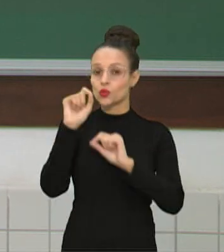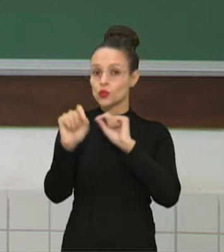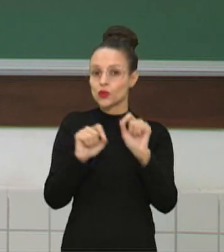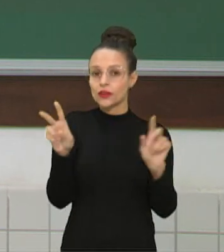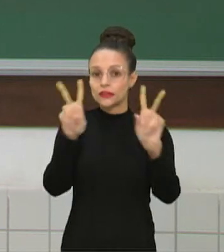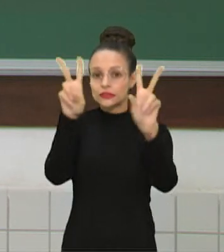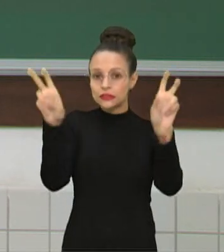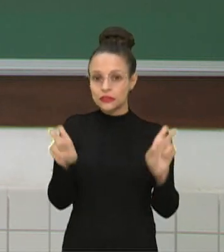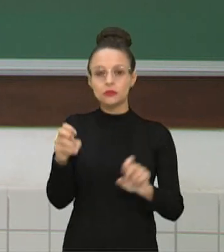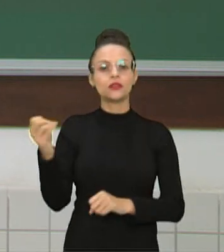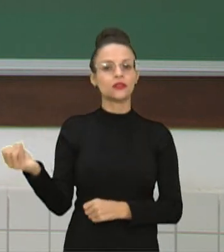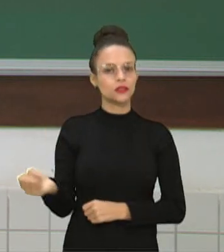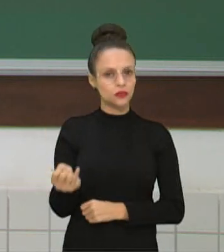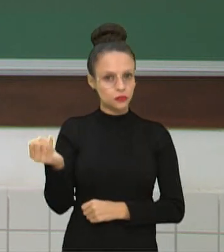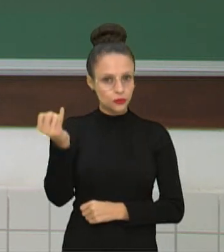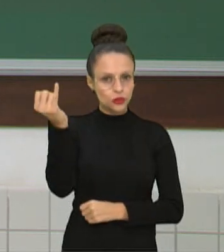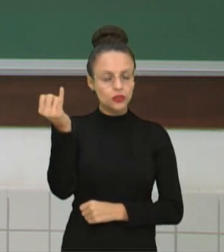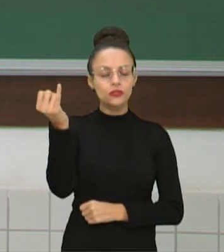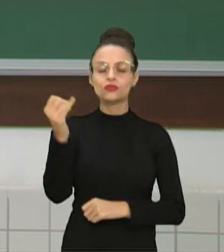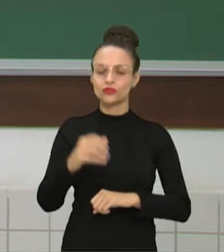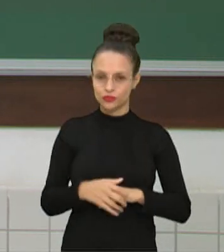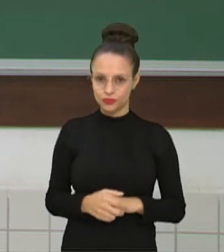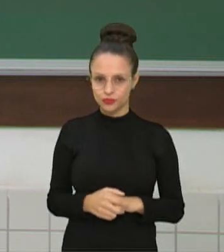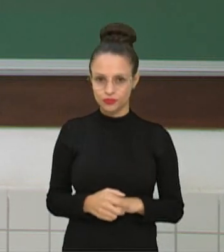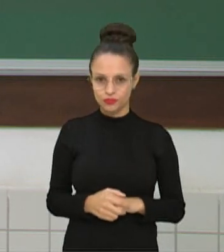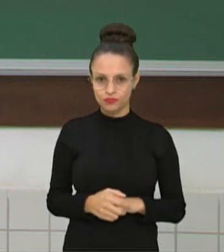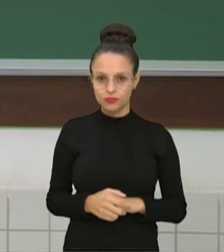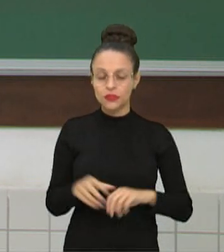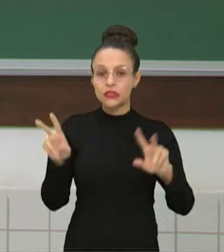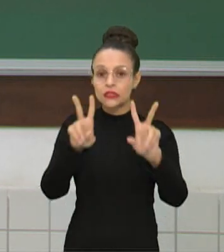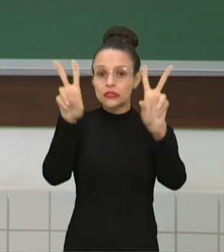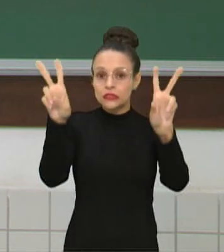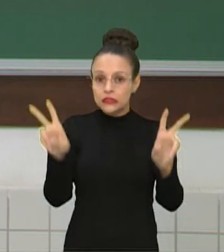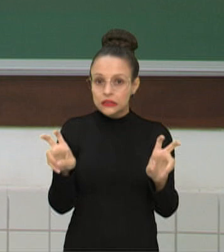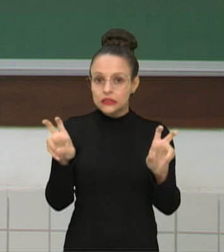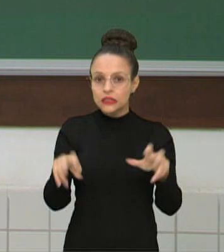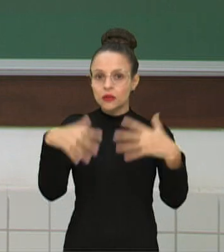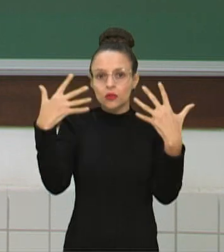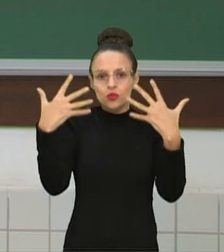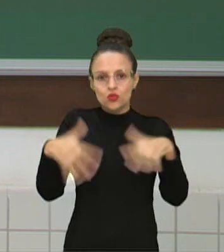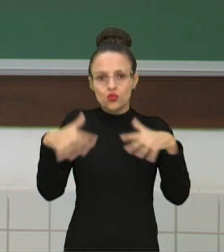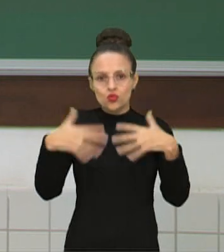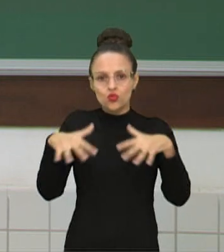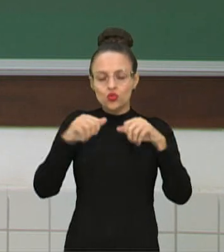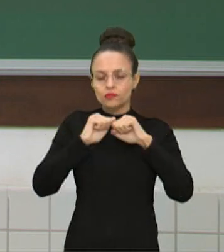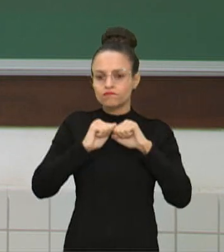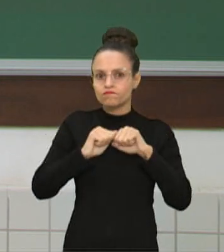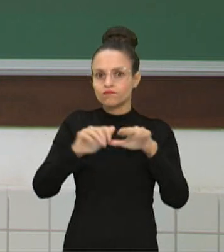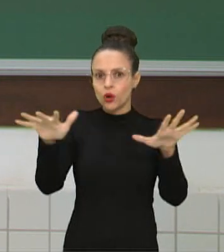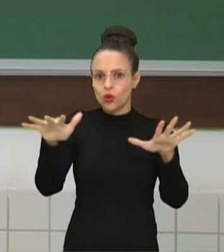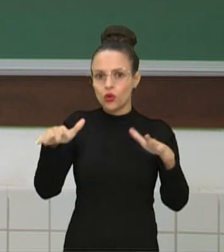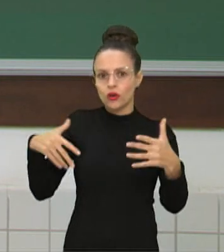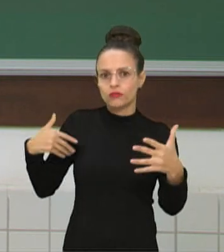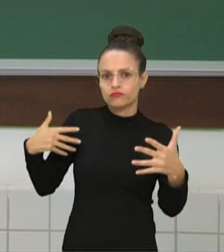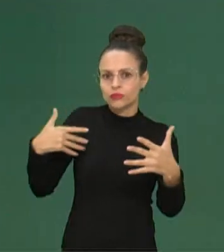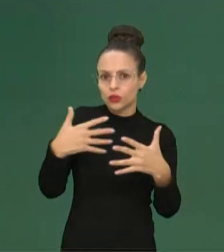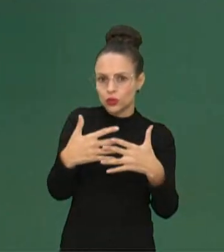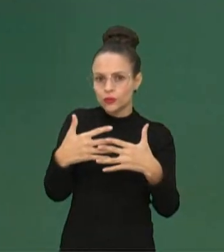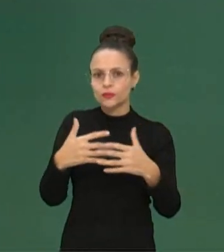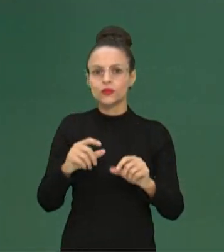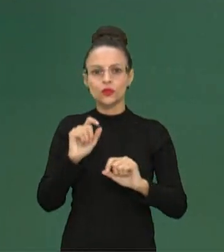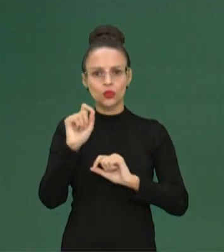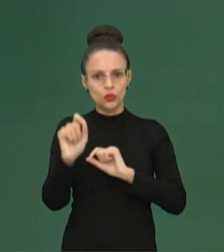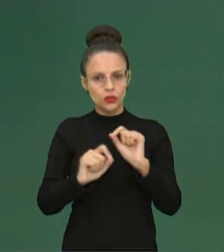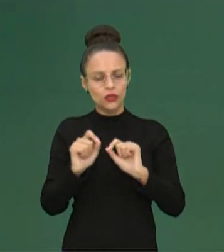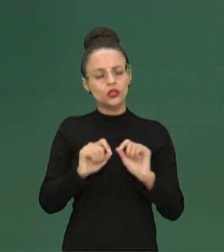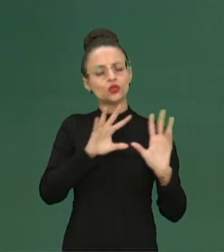tema importantíssimo. Esse tema ganhou força nos últimos tempos. Em tese,